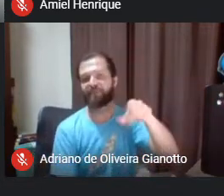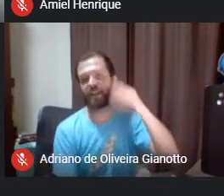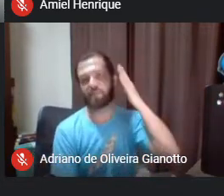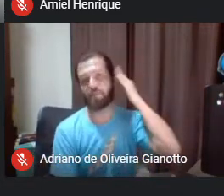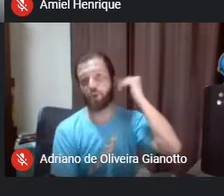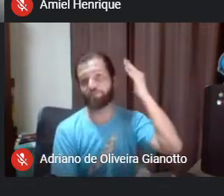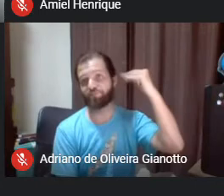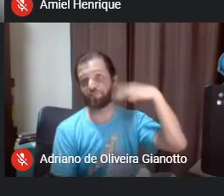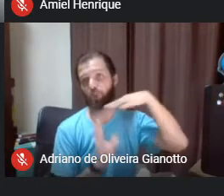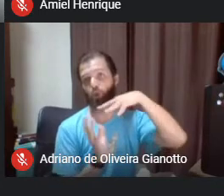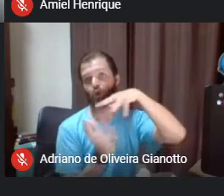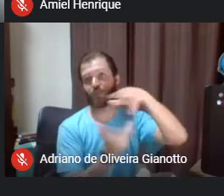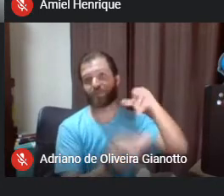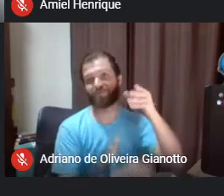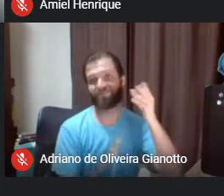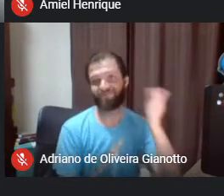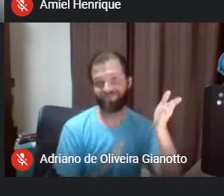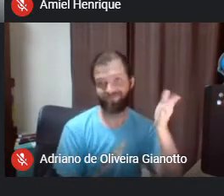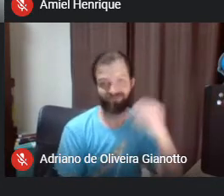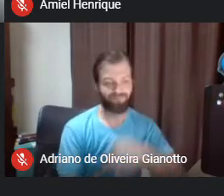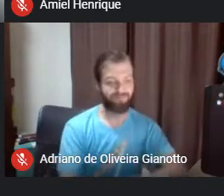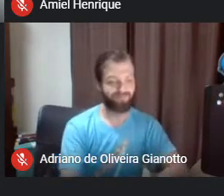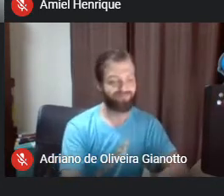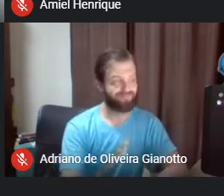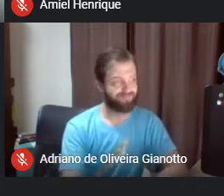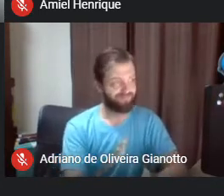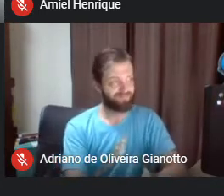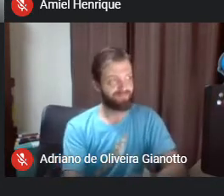igreja. Então, hoje nós temos isso,